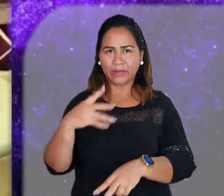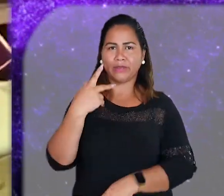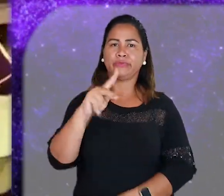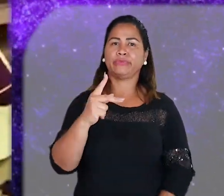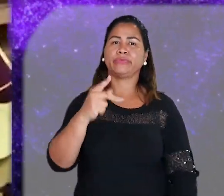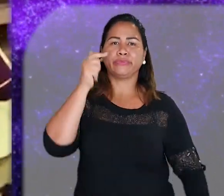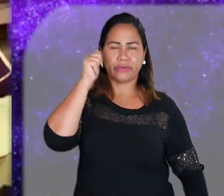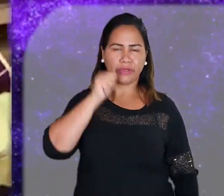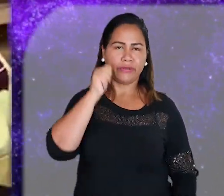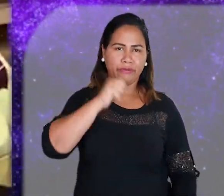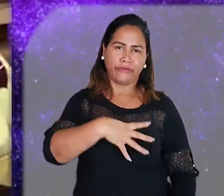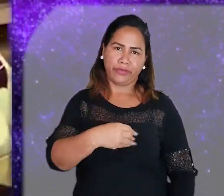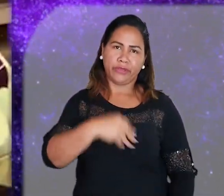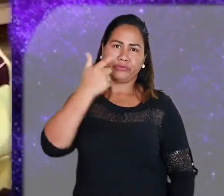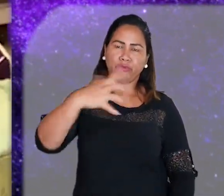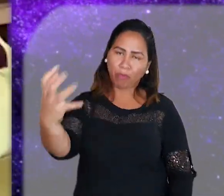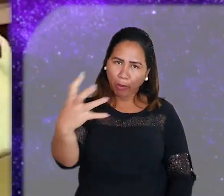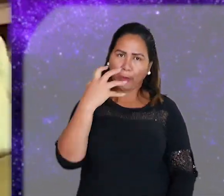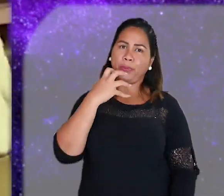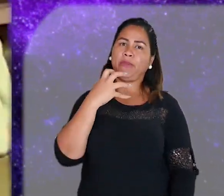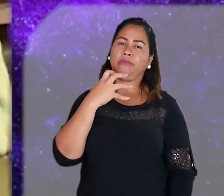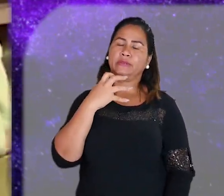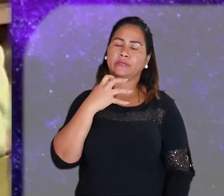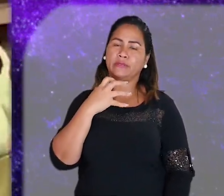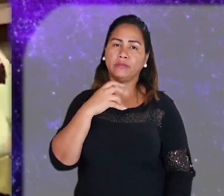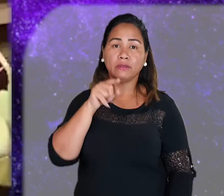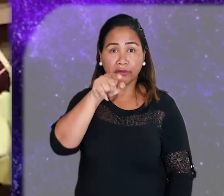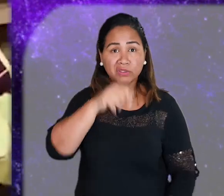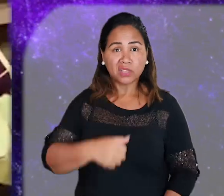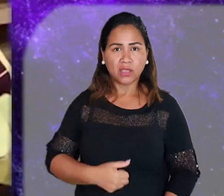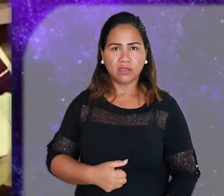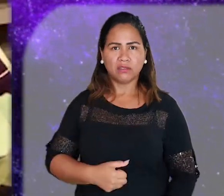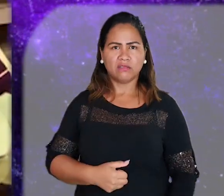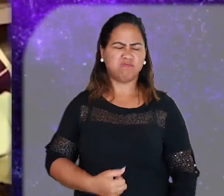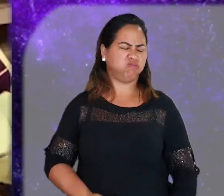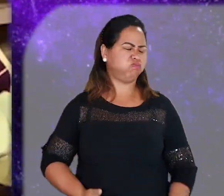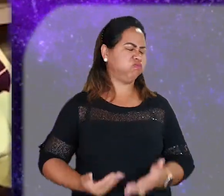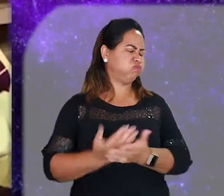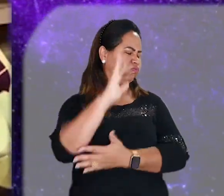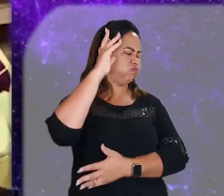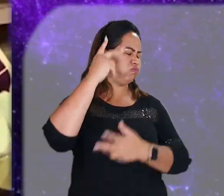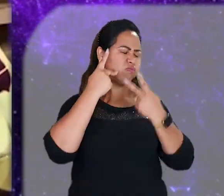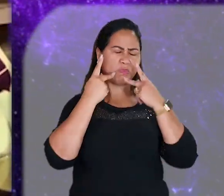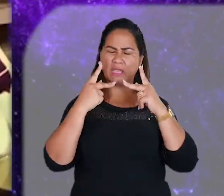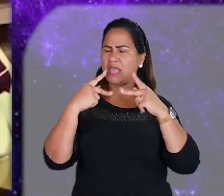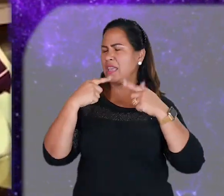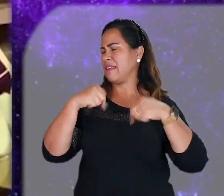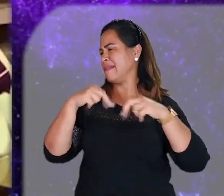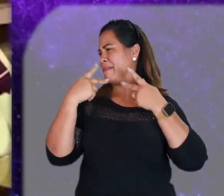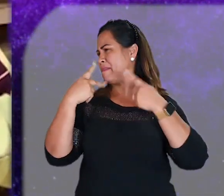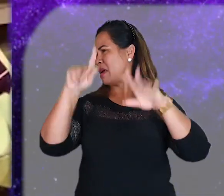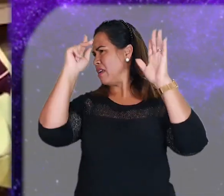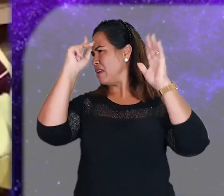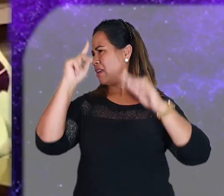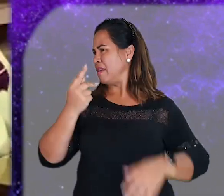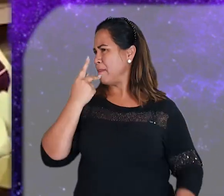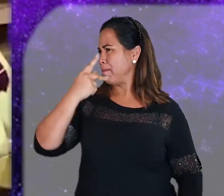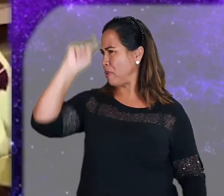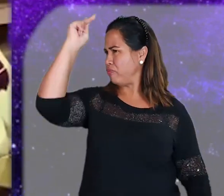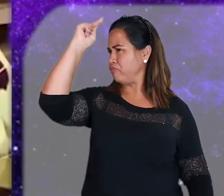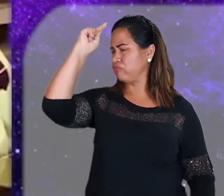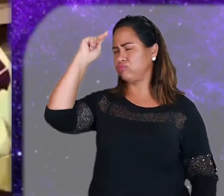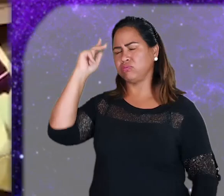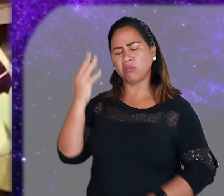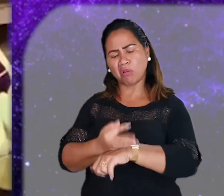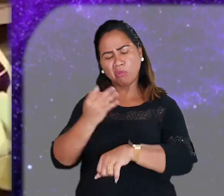mais uma semana se passa ela foi mal humorada com você e você Tô de saco cheio que